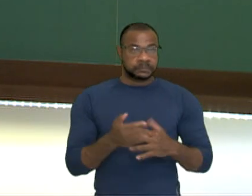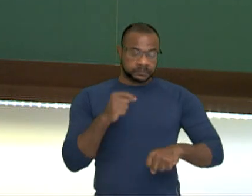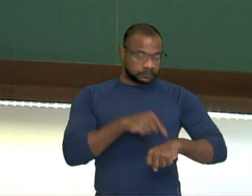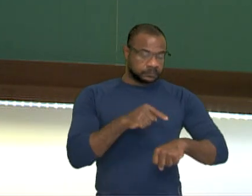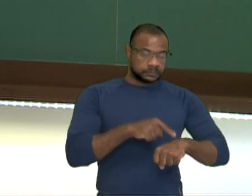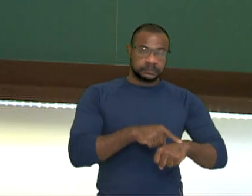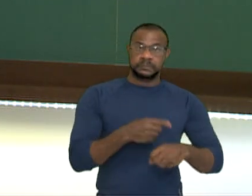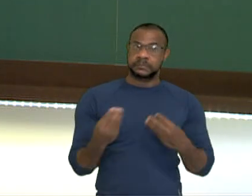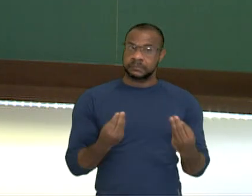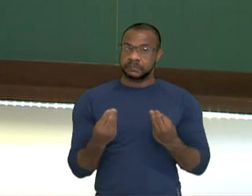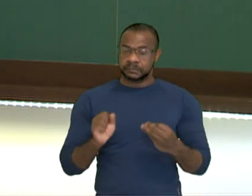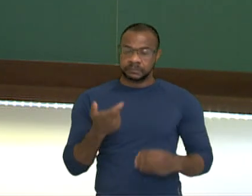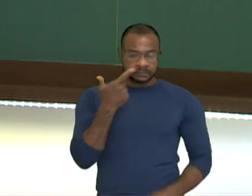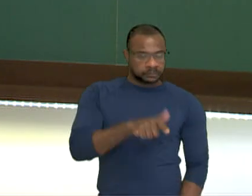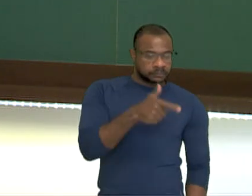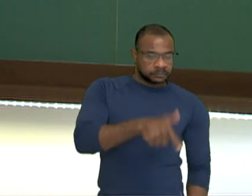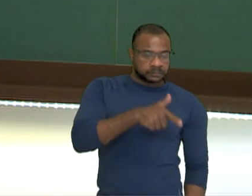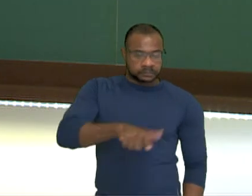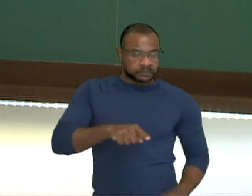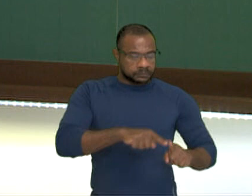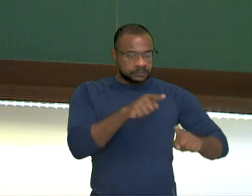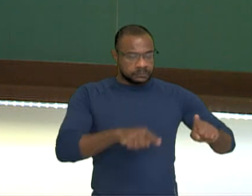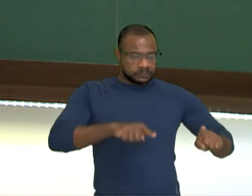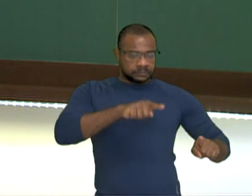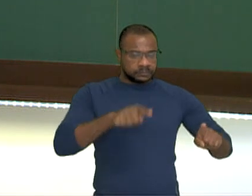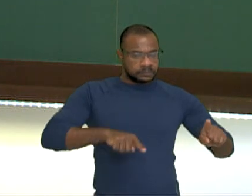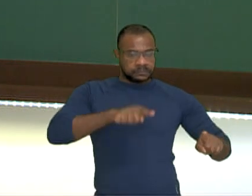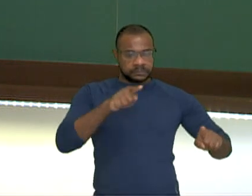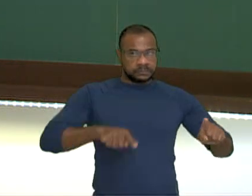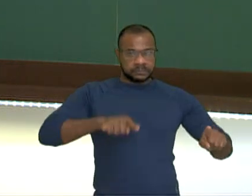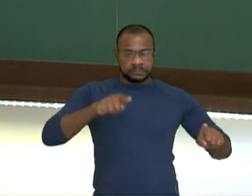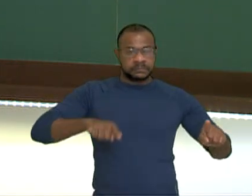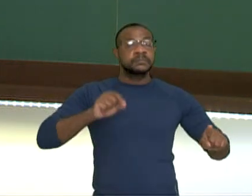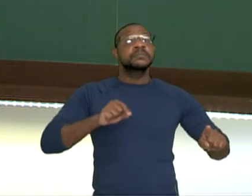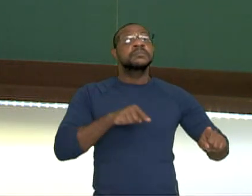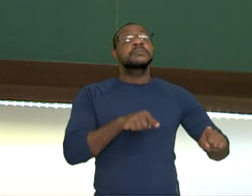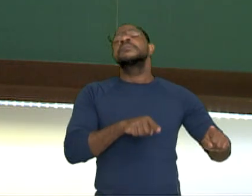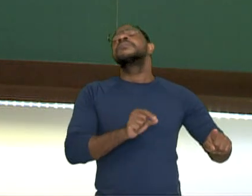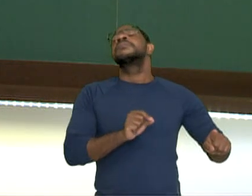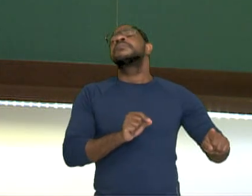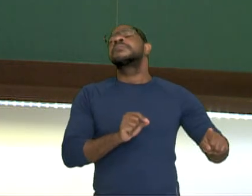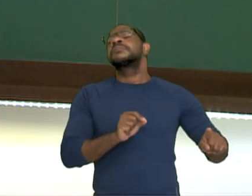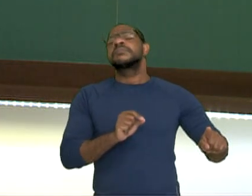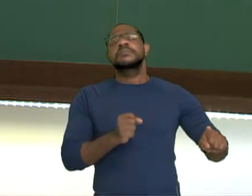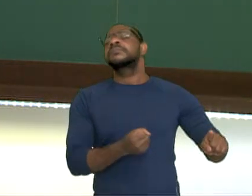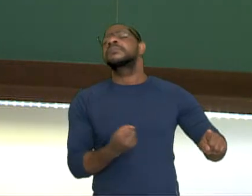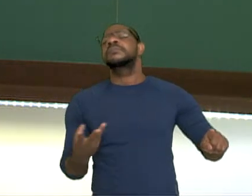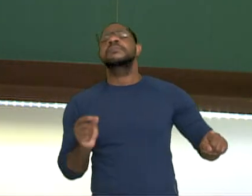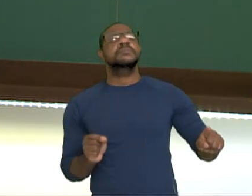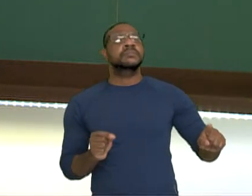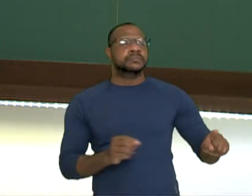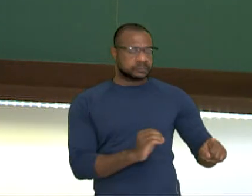em que acontece a repetição desse fenômeno. No caso aqui, ele vai ser quanto?